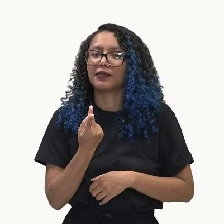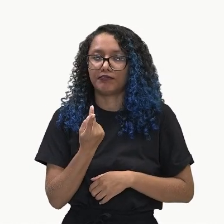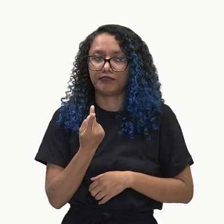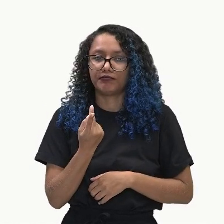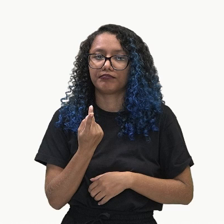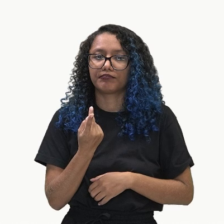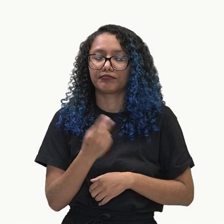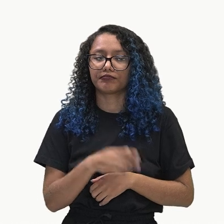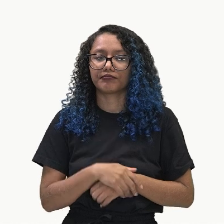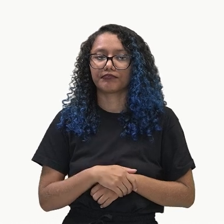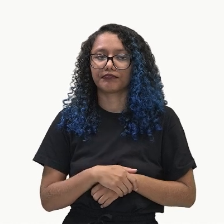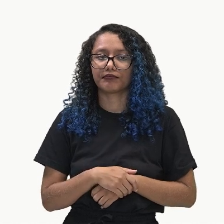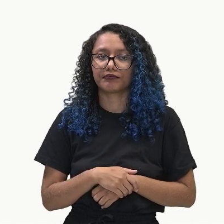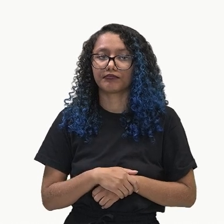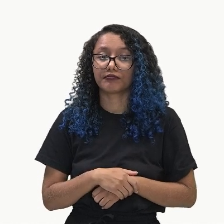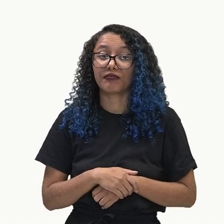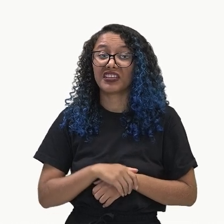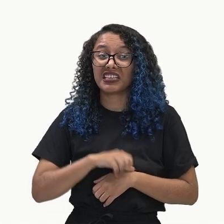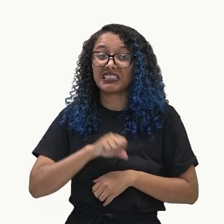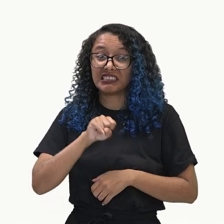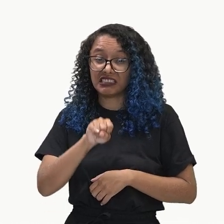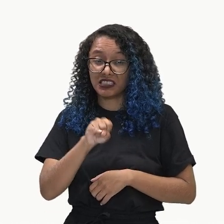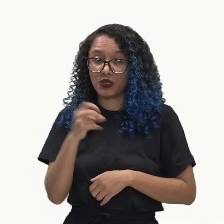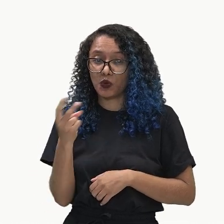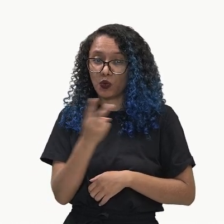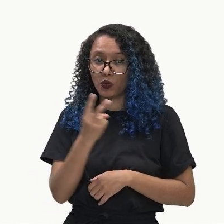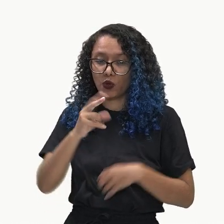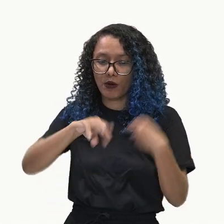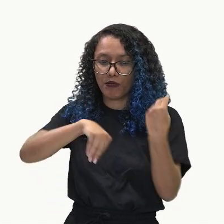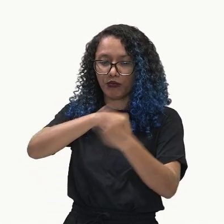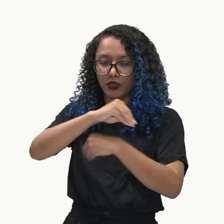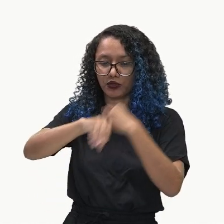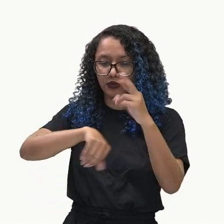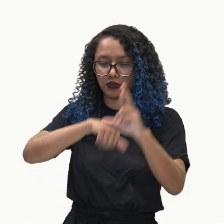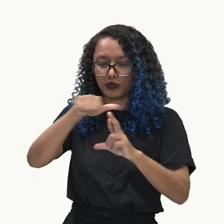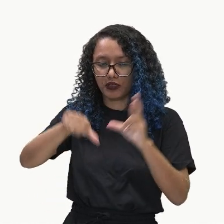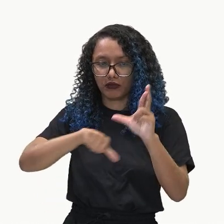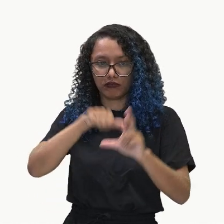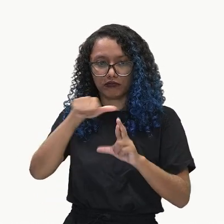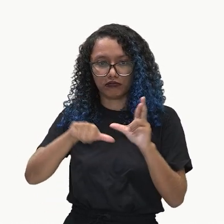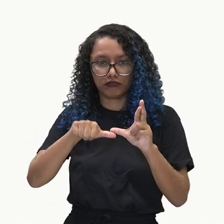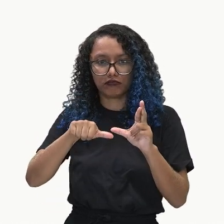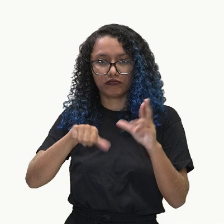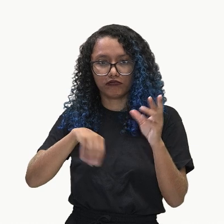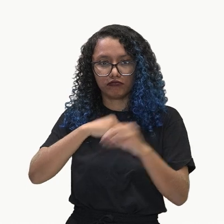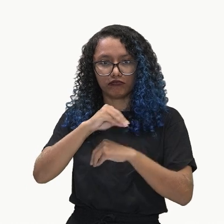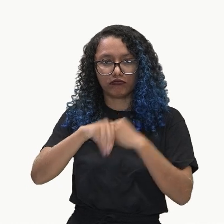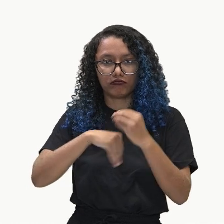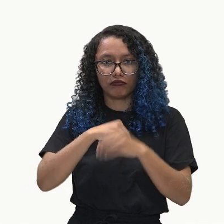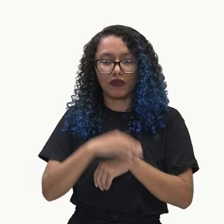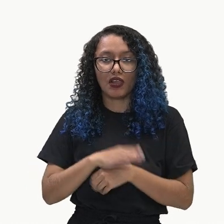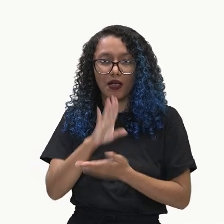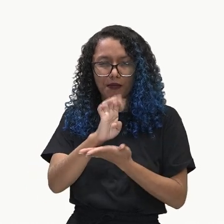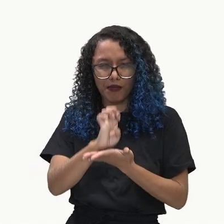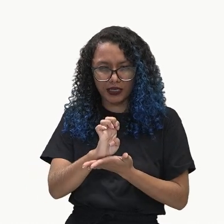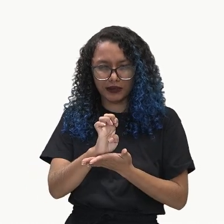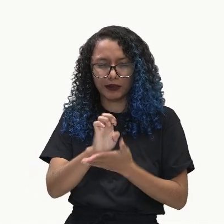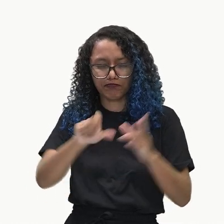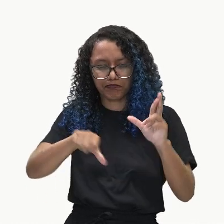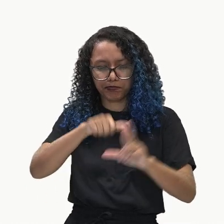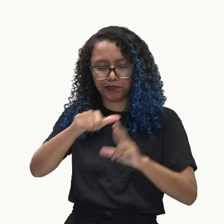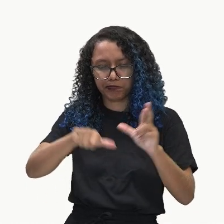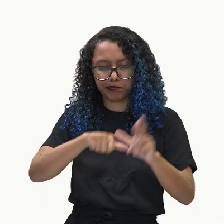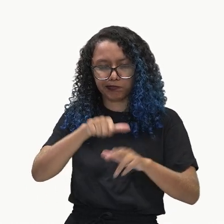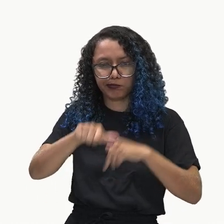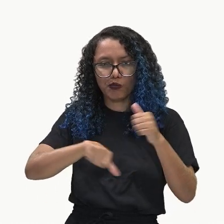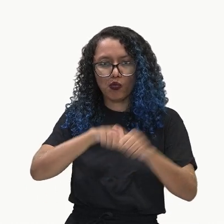o ácido, quando reage com a base, quer dizer, a base reage neutralizando o ácido, ele vai